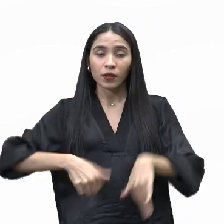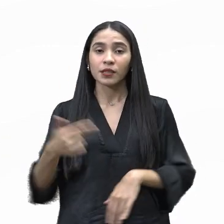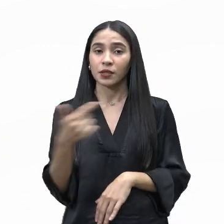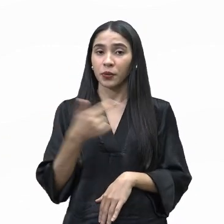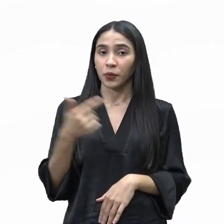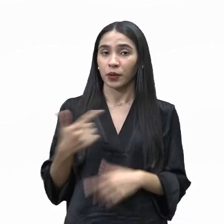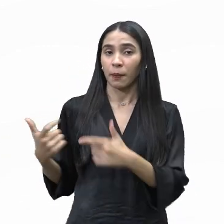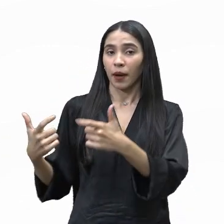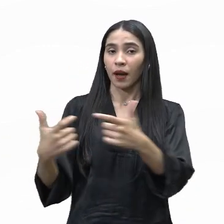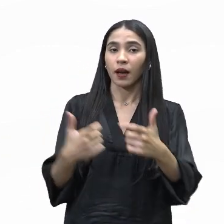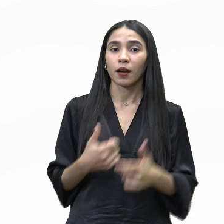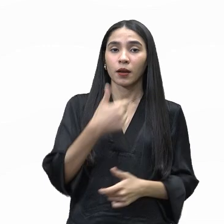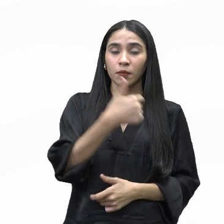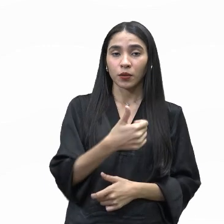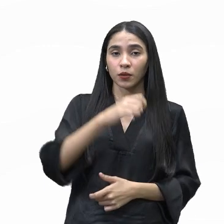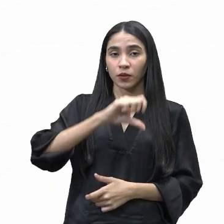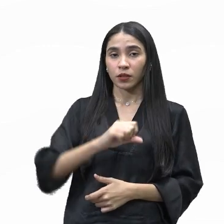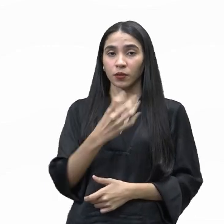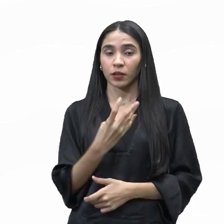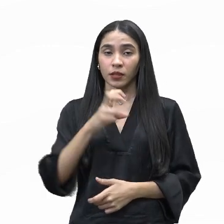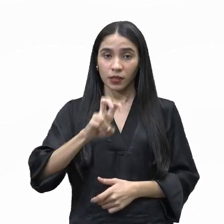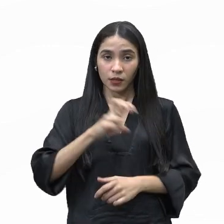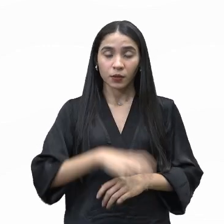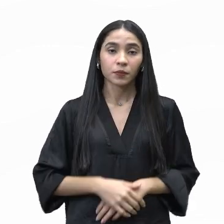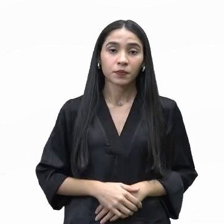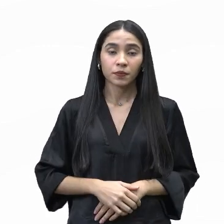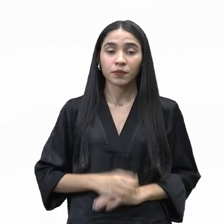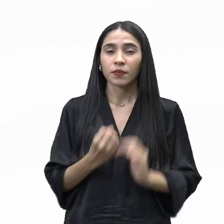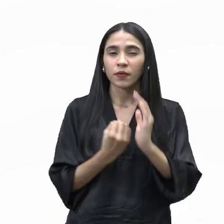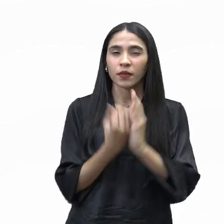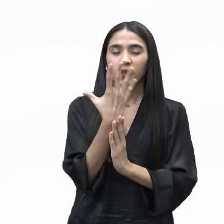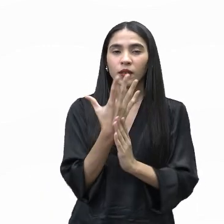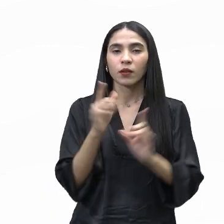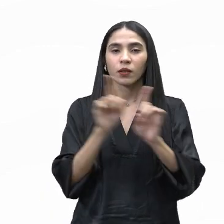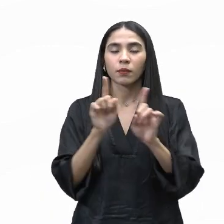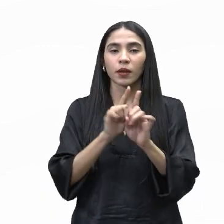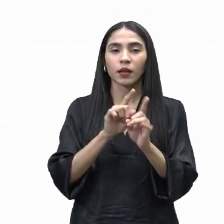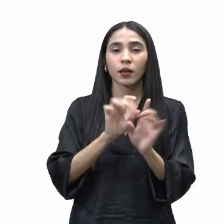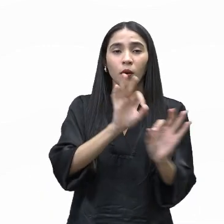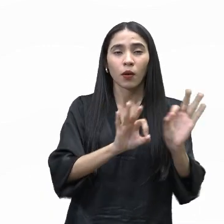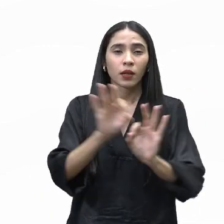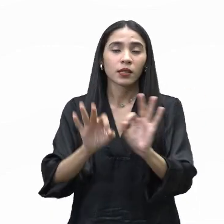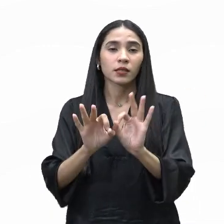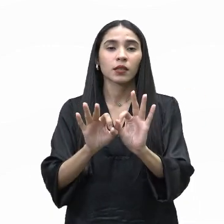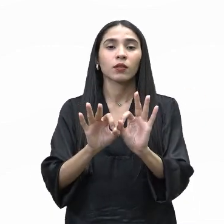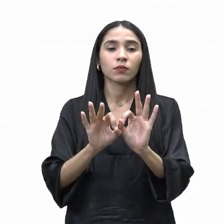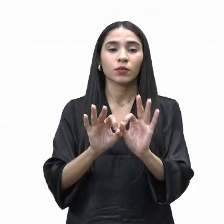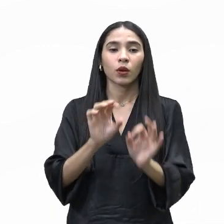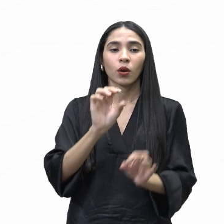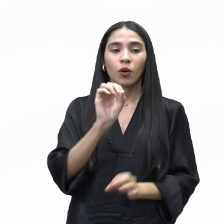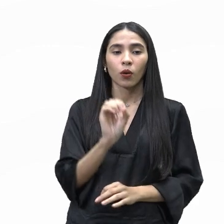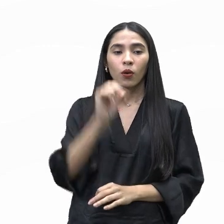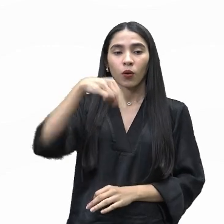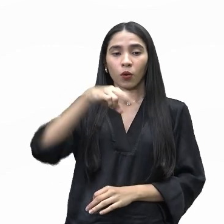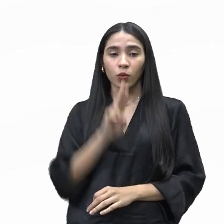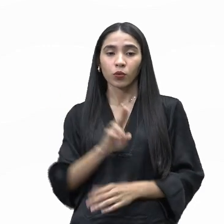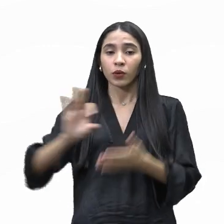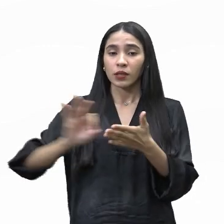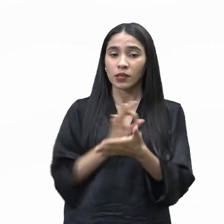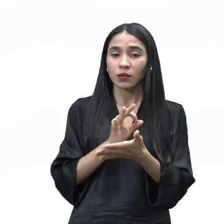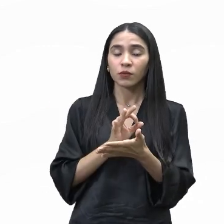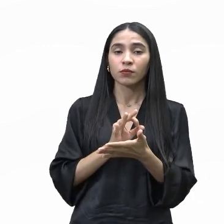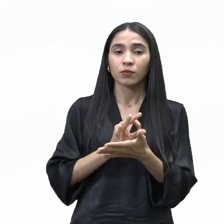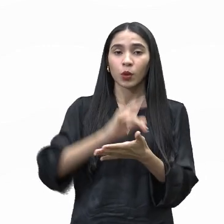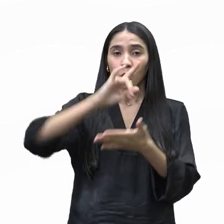Guerra Mundial, em 1945, e com a criação da Organização das Nações Unidas e a assinatura da Carta